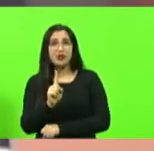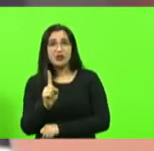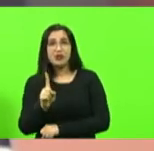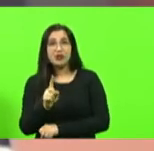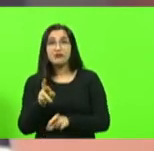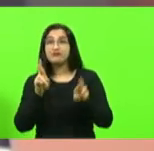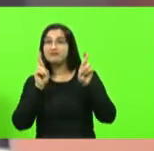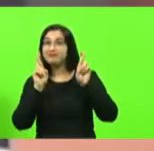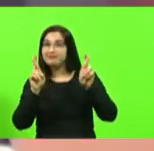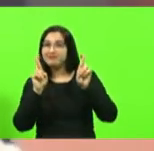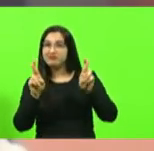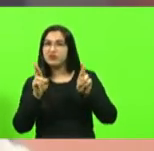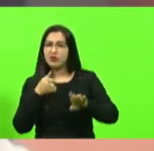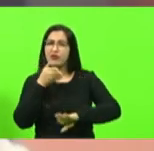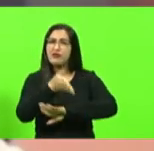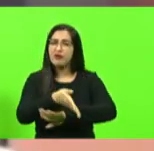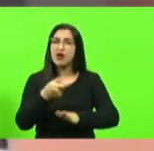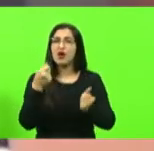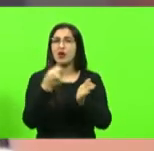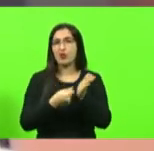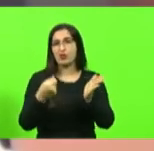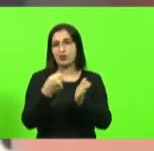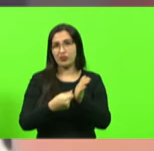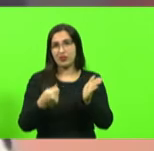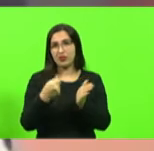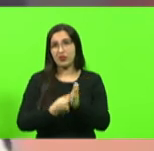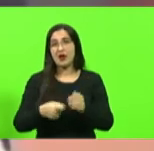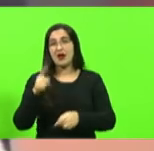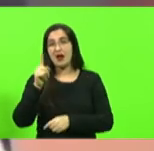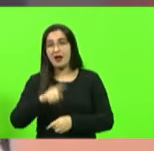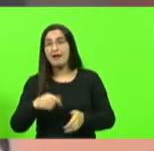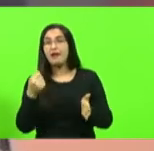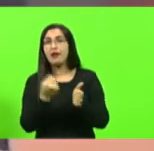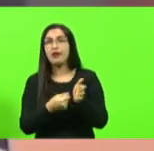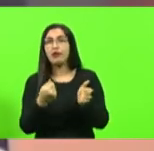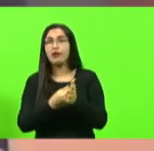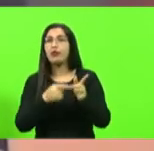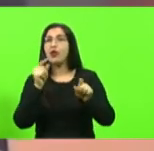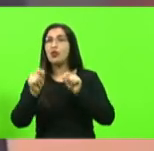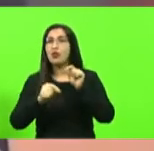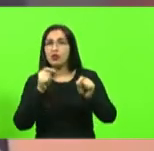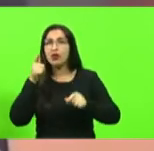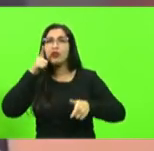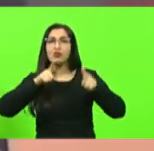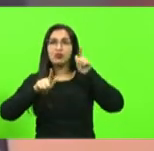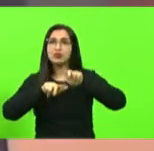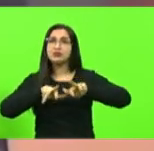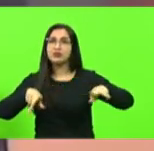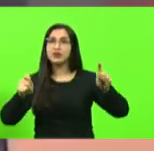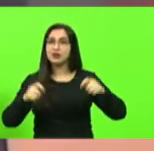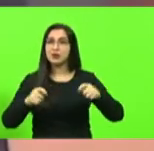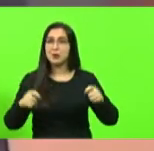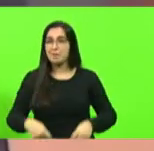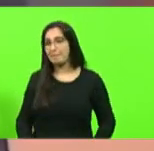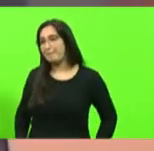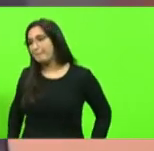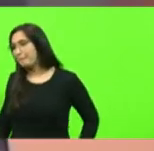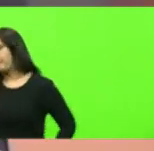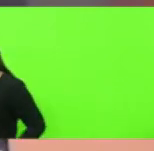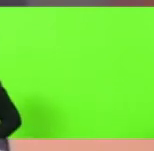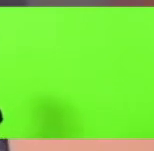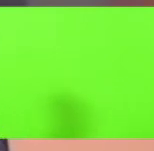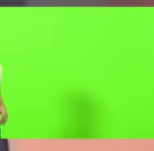esperançar, de ir à luta, e que essa luta traz conquistas. Então também, Rosilene, leve o